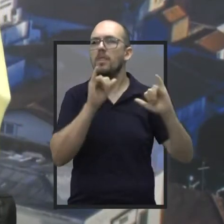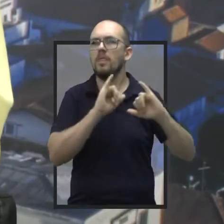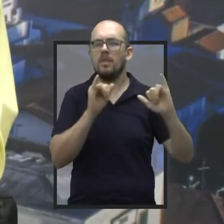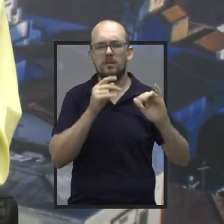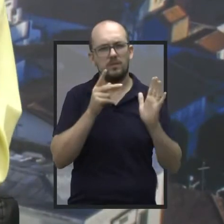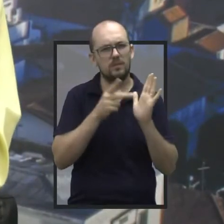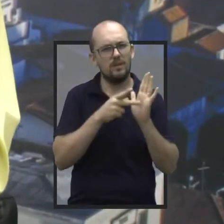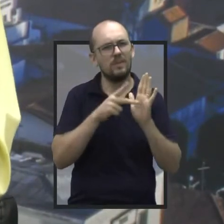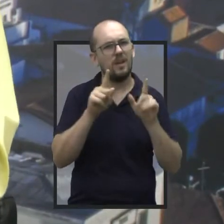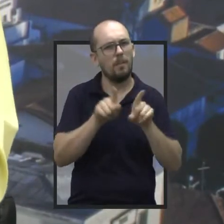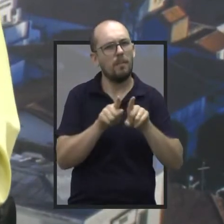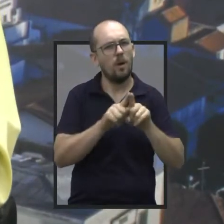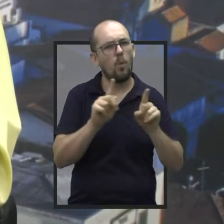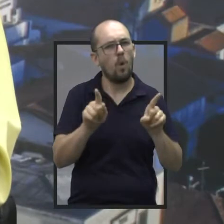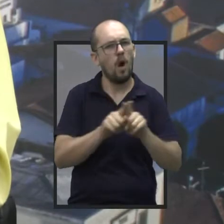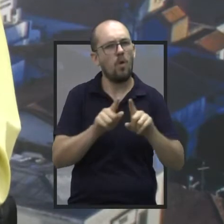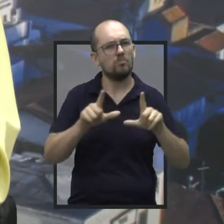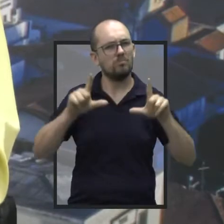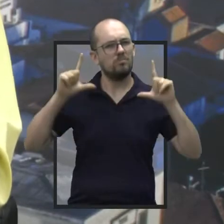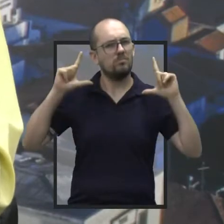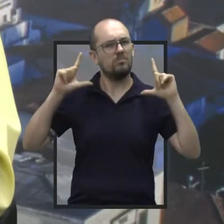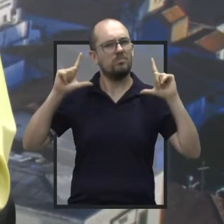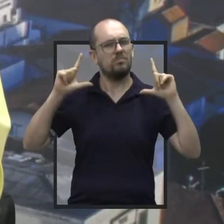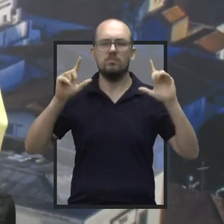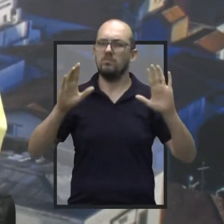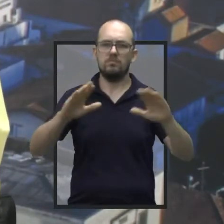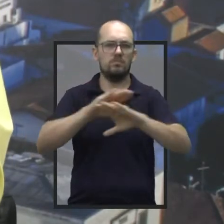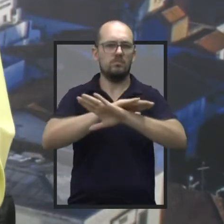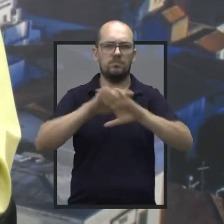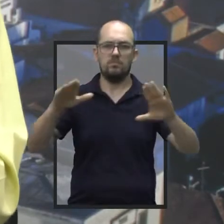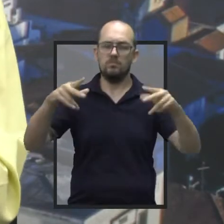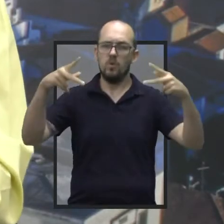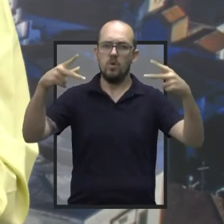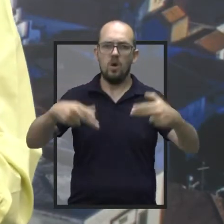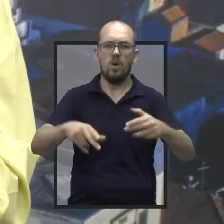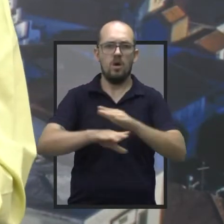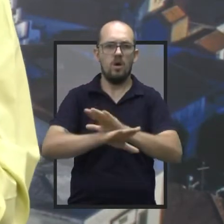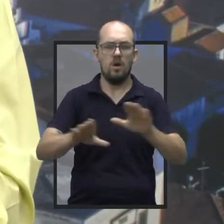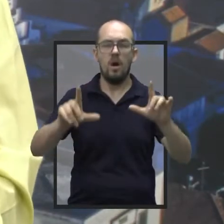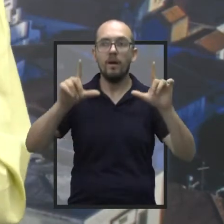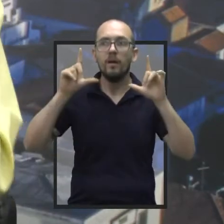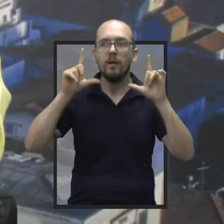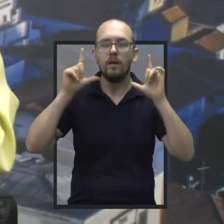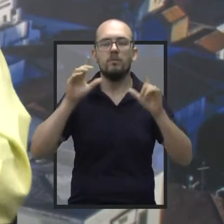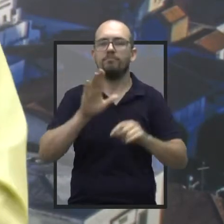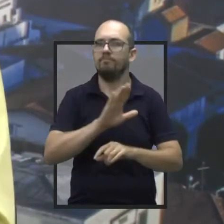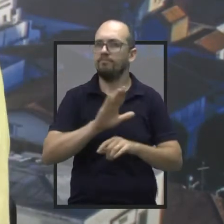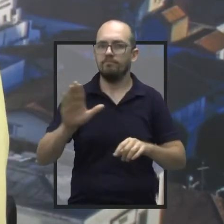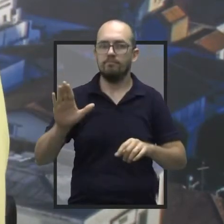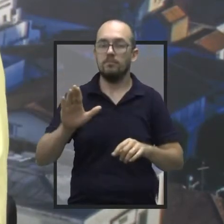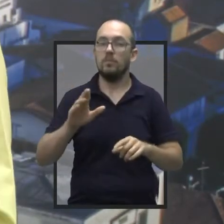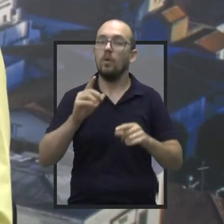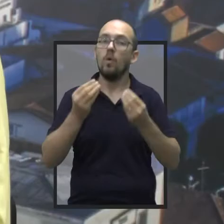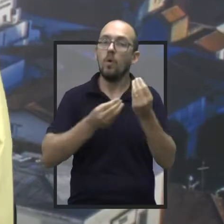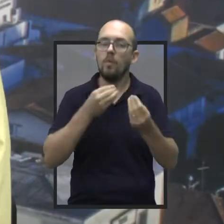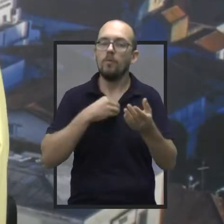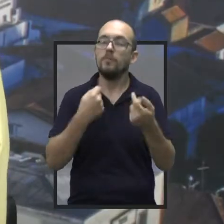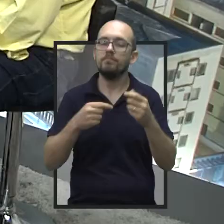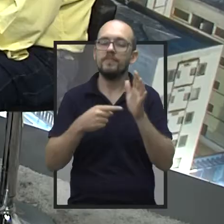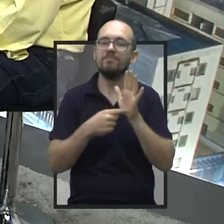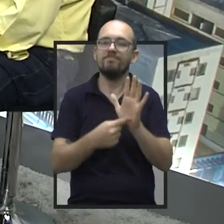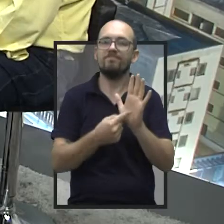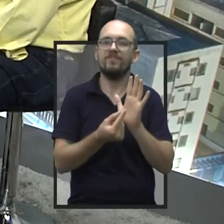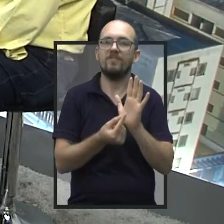está se autopromovendo. Nós queremos conter a autopromoção. E uma forma de conter a autopromoção é você colocar o valor,